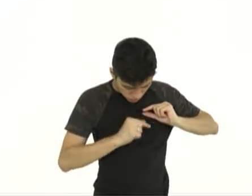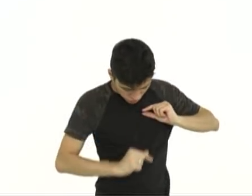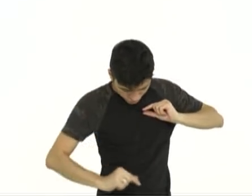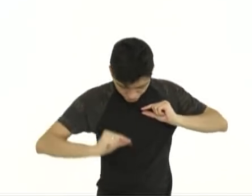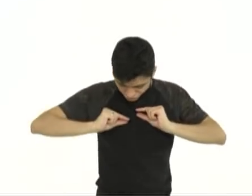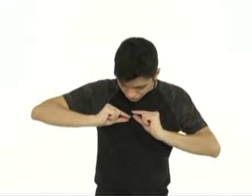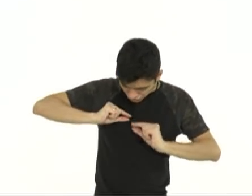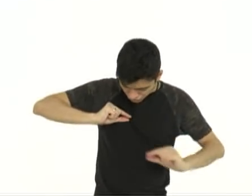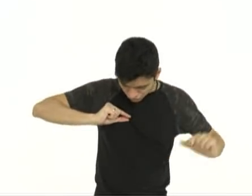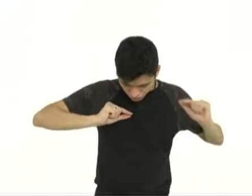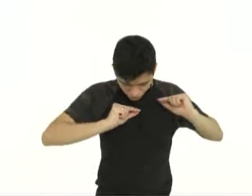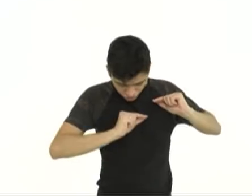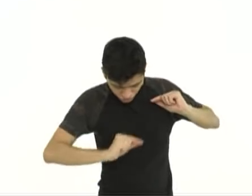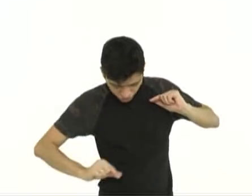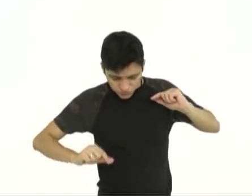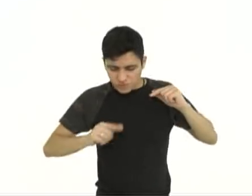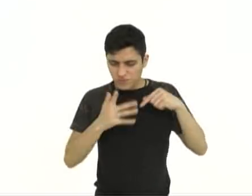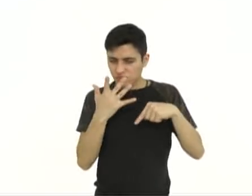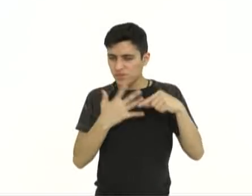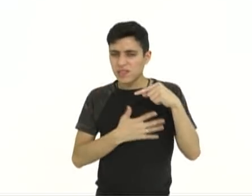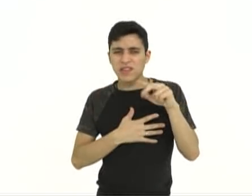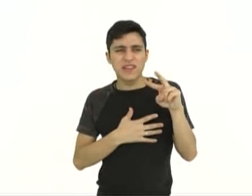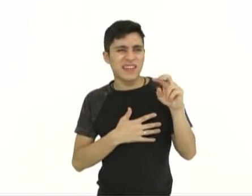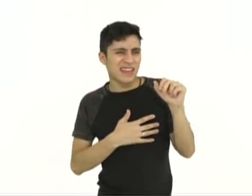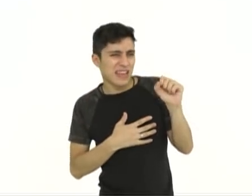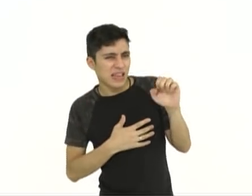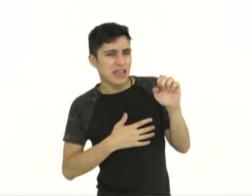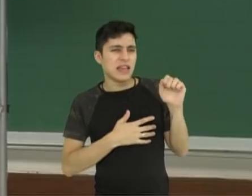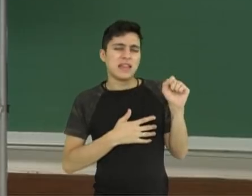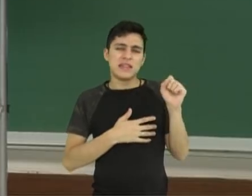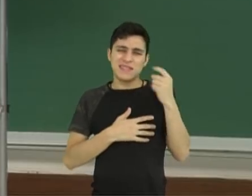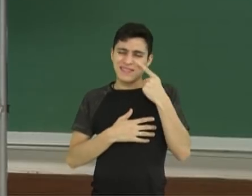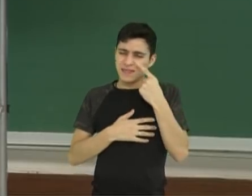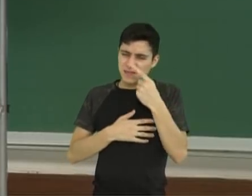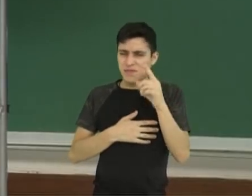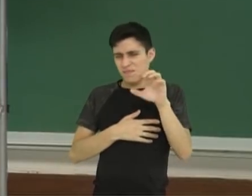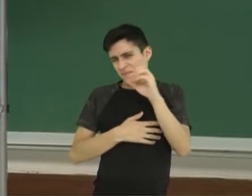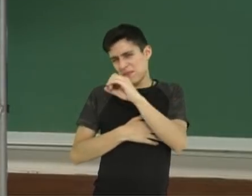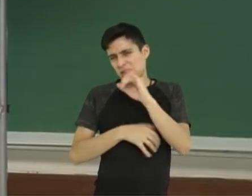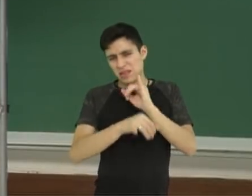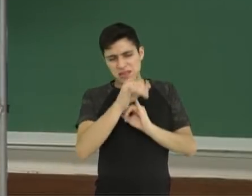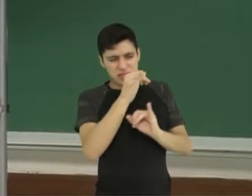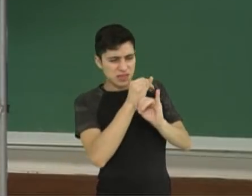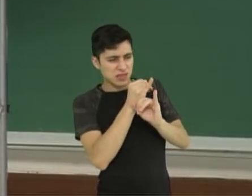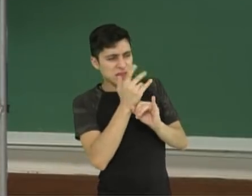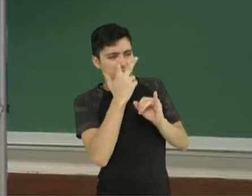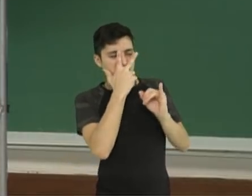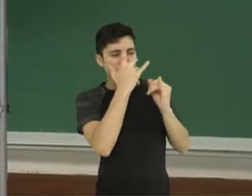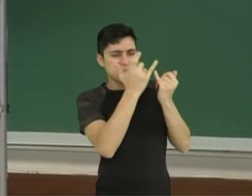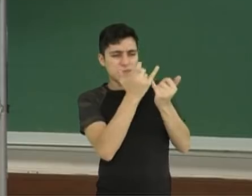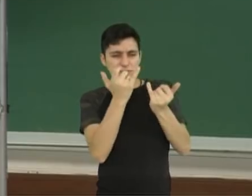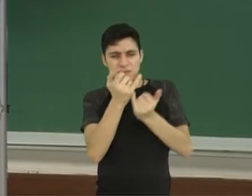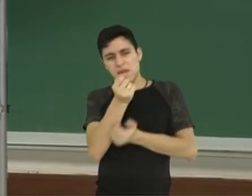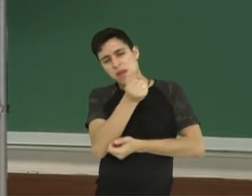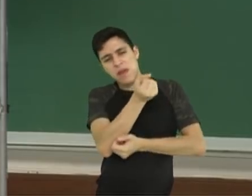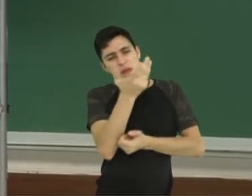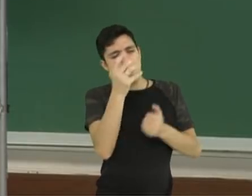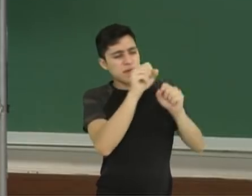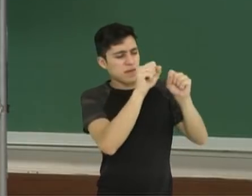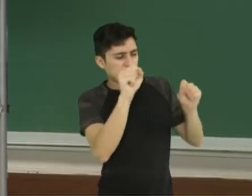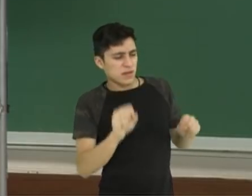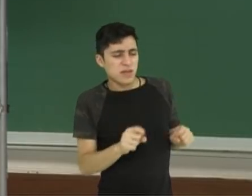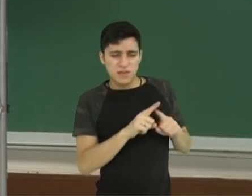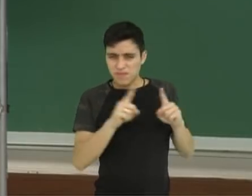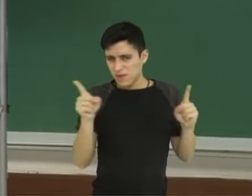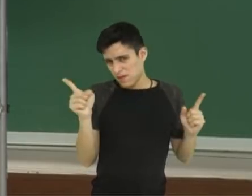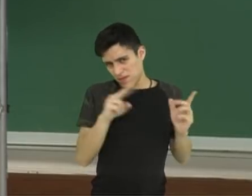exemplo, linfático, né? Aqui é uma imagem que a gente acaba pegando na internet. Eles são muito parecidos a alguns sistemas, então a gente pode dizer que